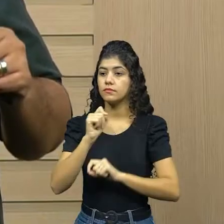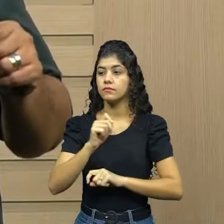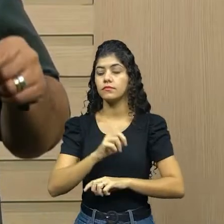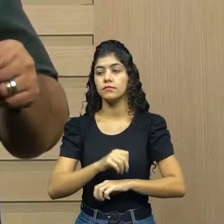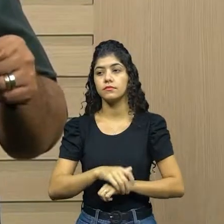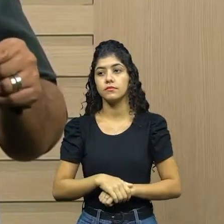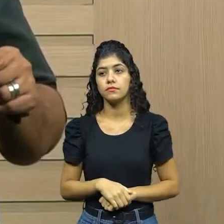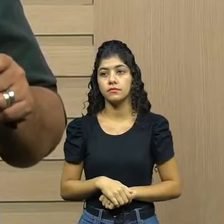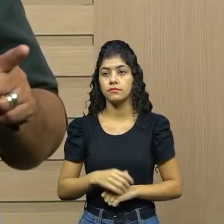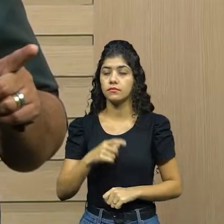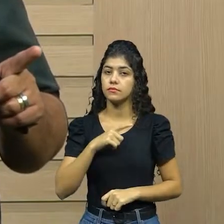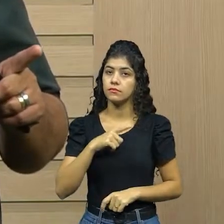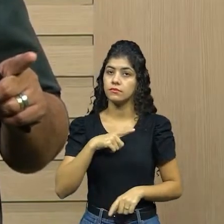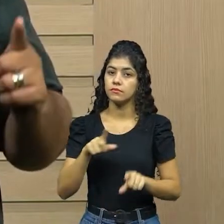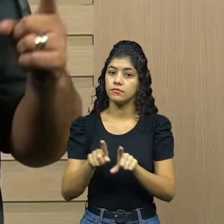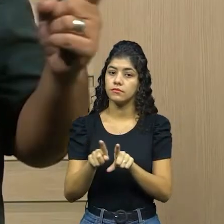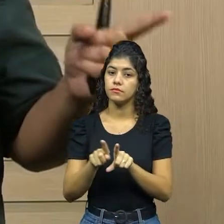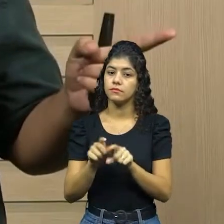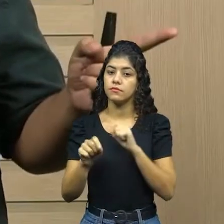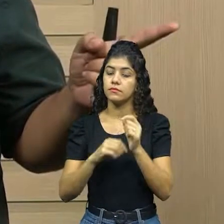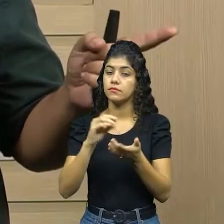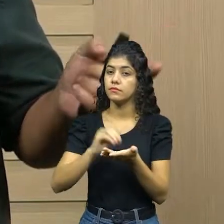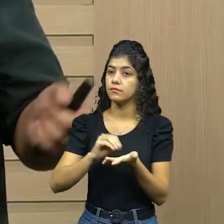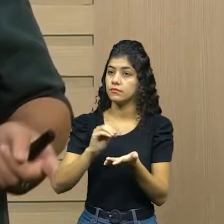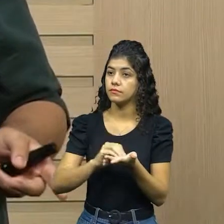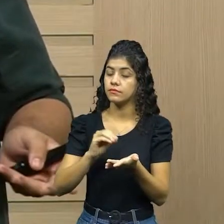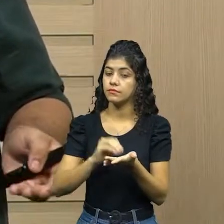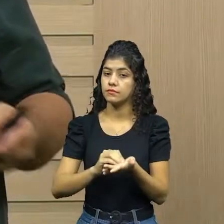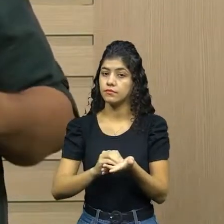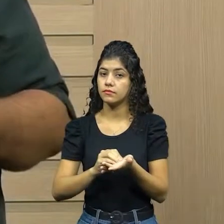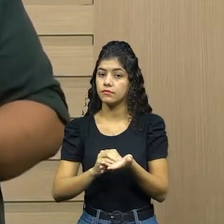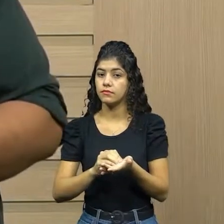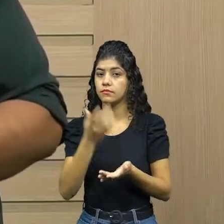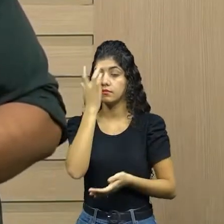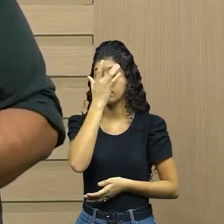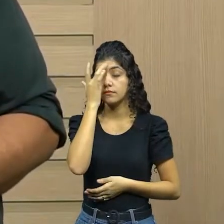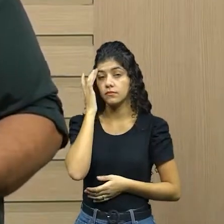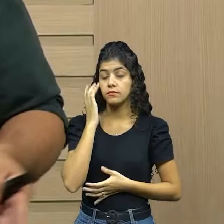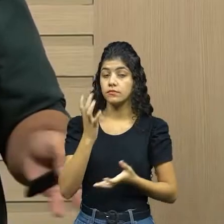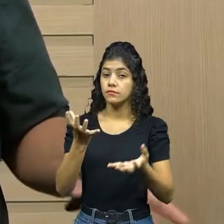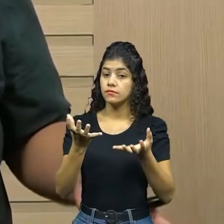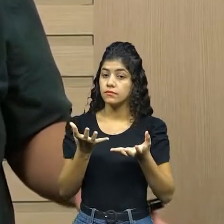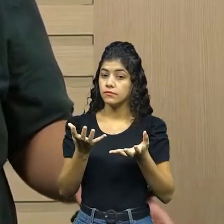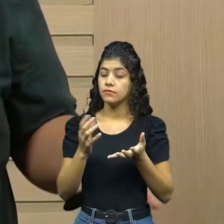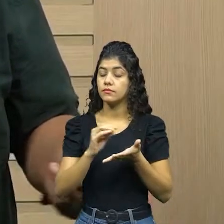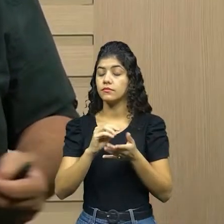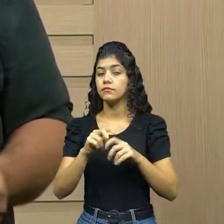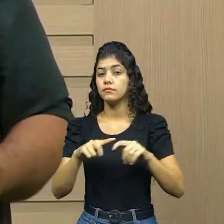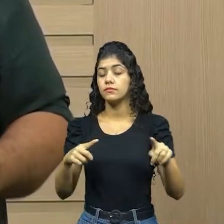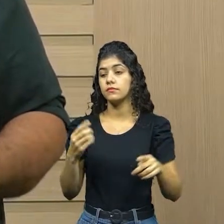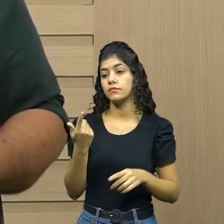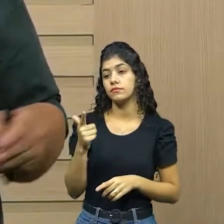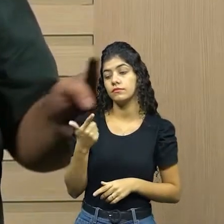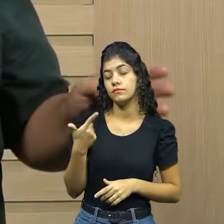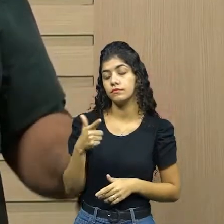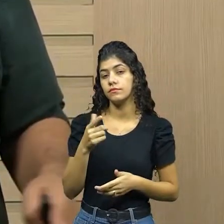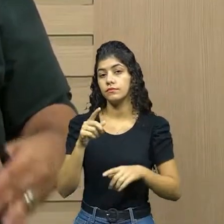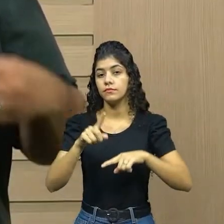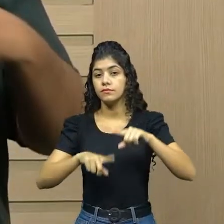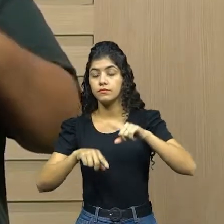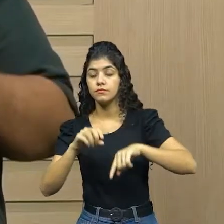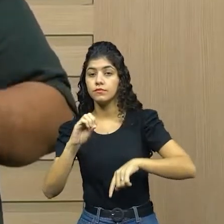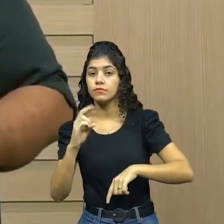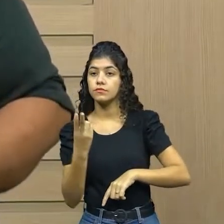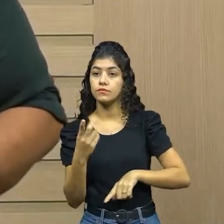demandas, você tem uma falta, ou seja, você tem pessoas que querem, mas não têm o produto, ou